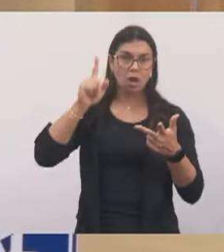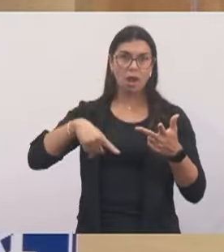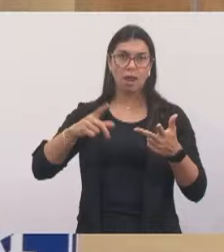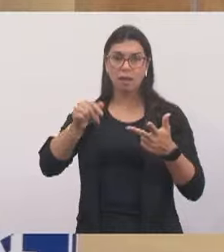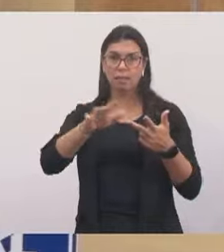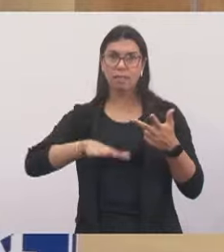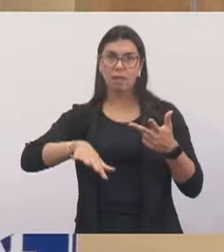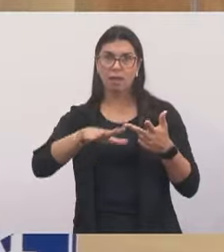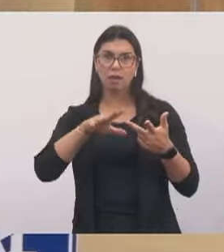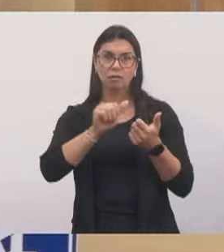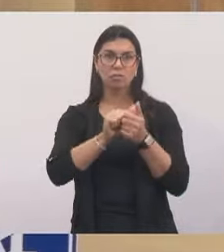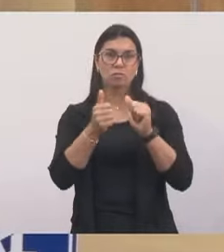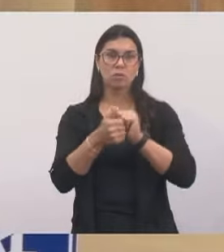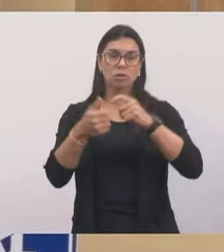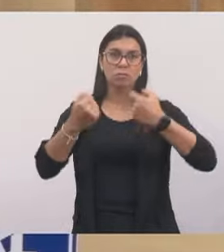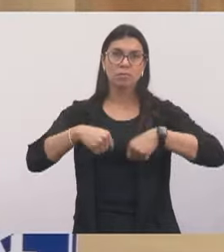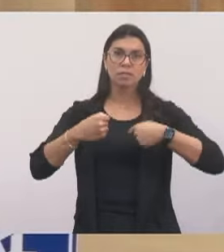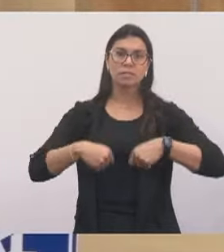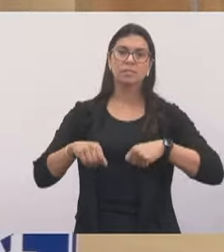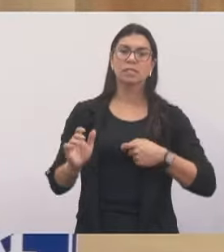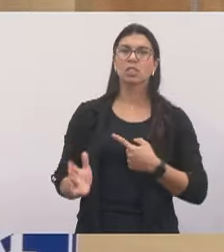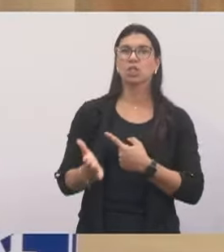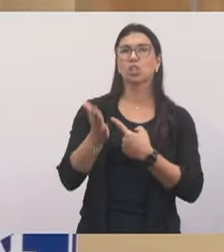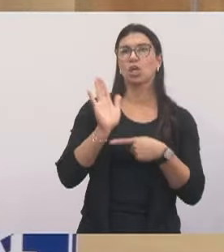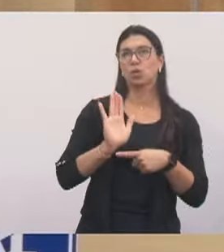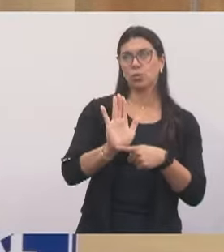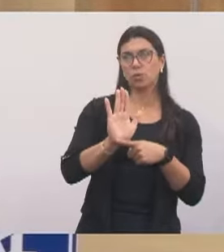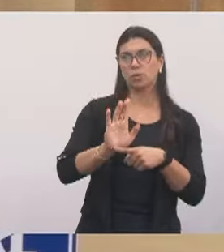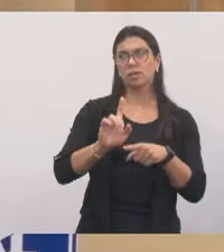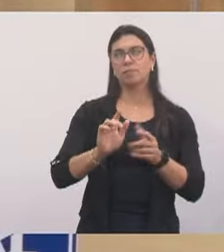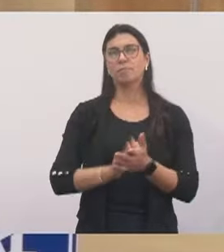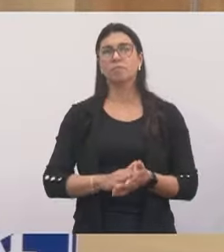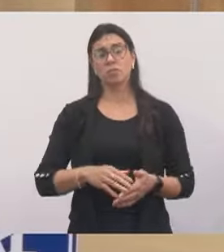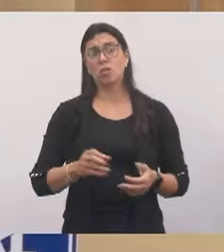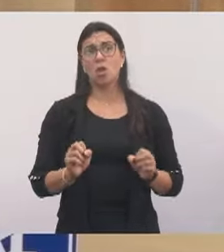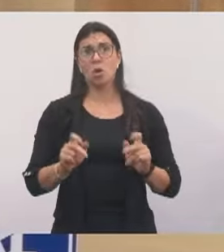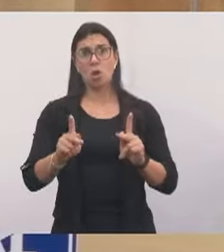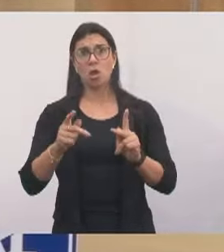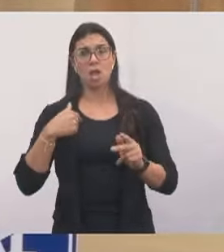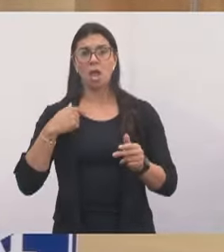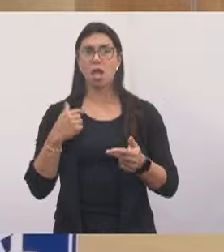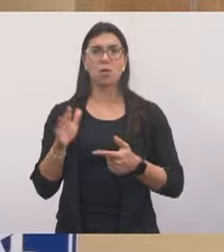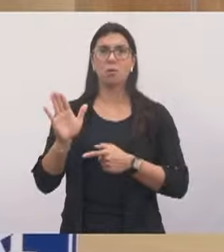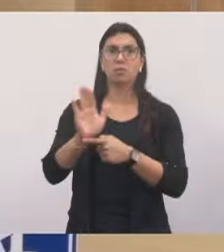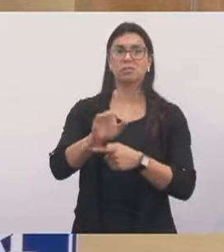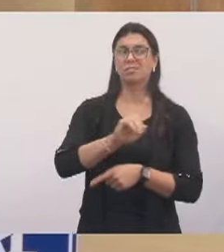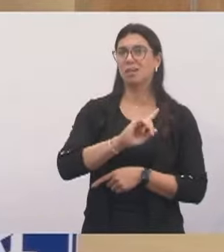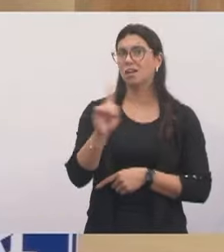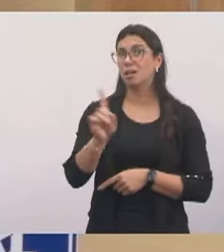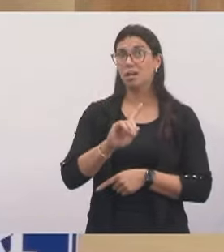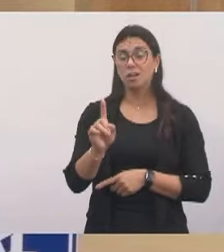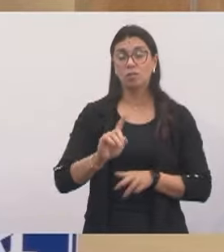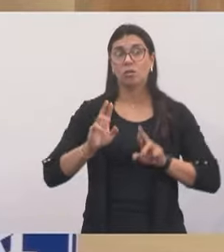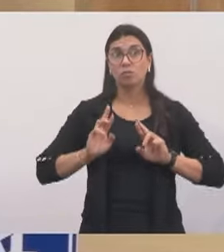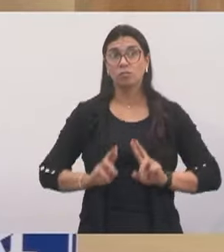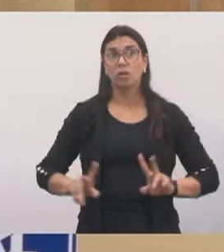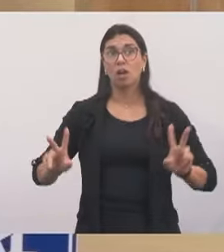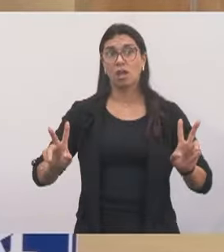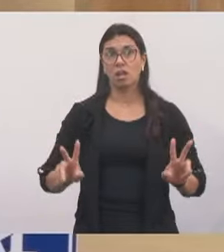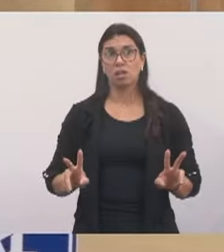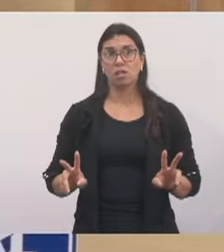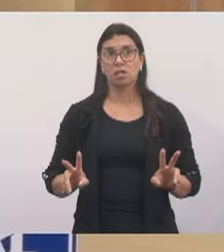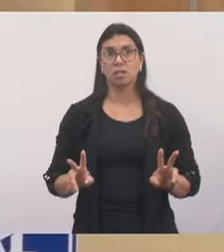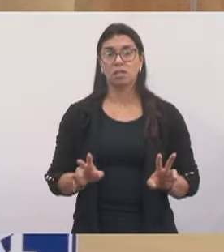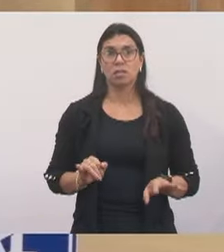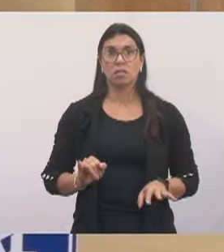Hoje em dia, não existe mais aquela, eu ajudo, está aqui, vamos aqui, vamos fazer e acontecer. Não é assim. Se